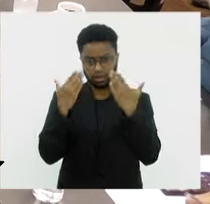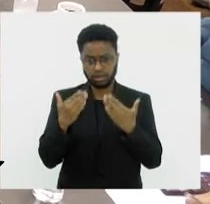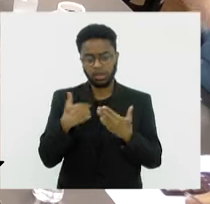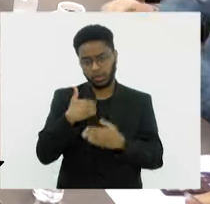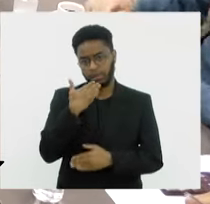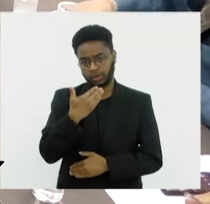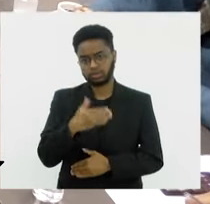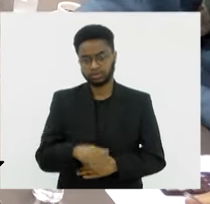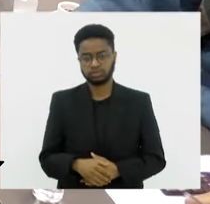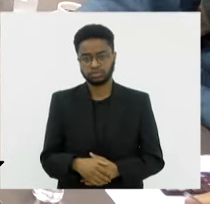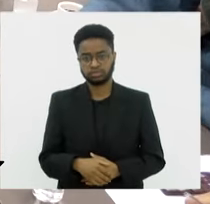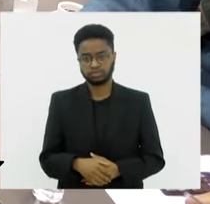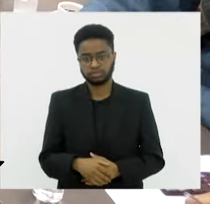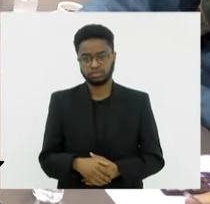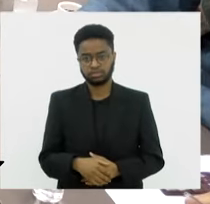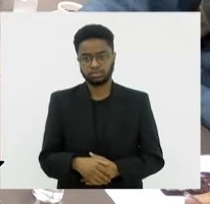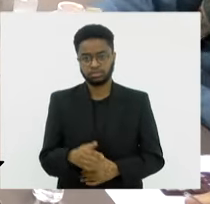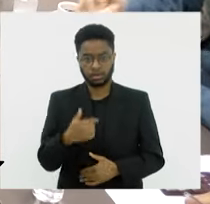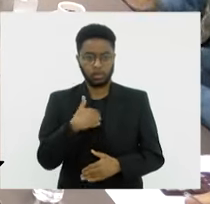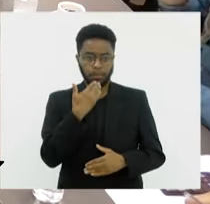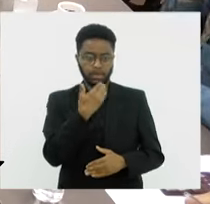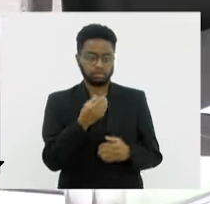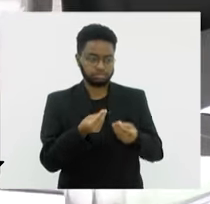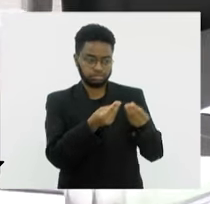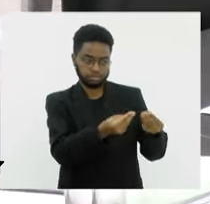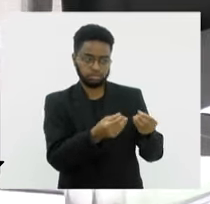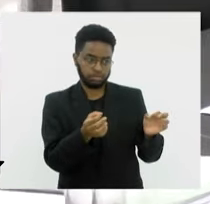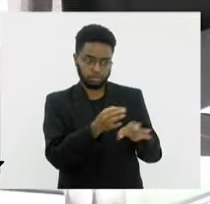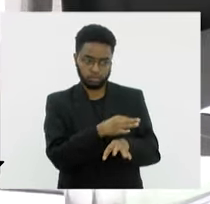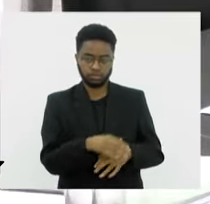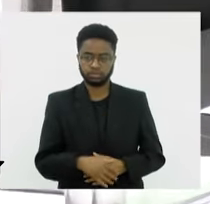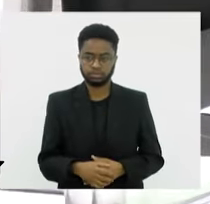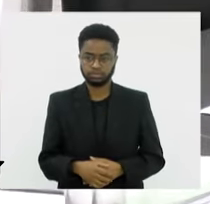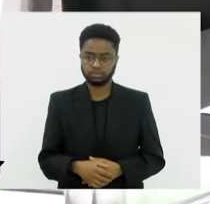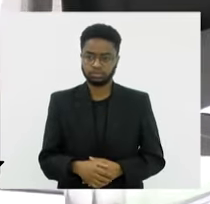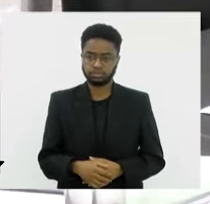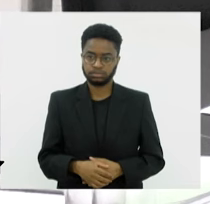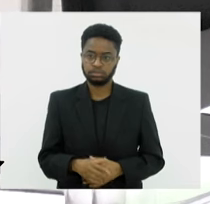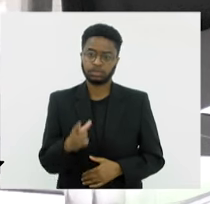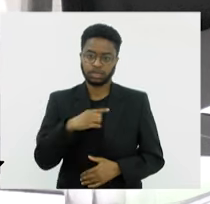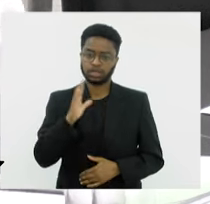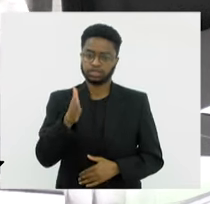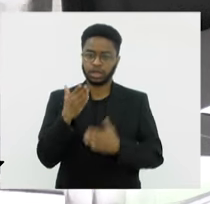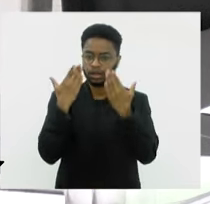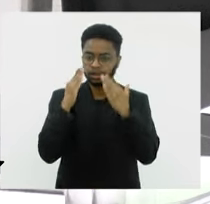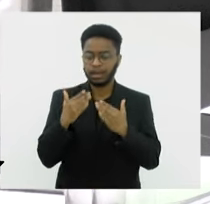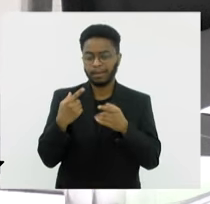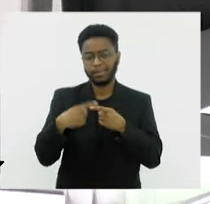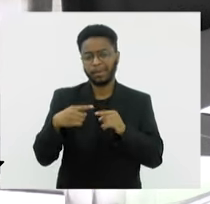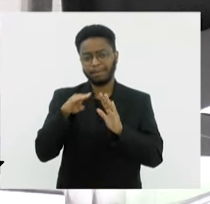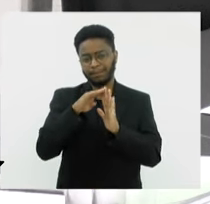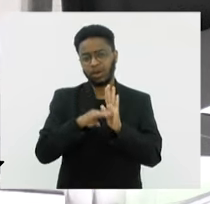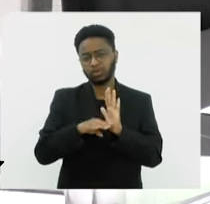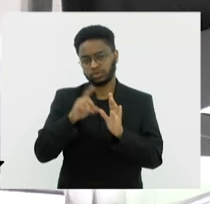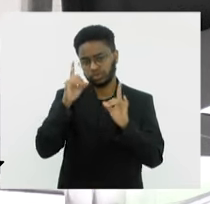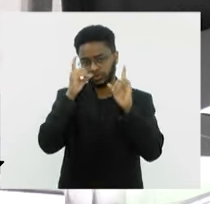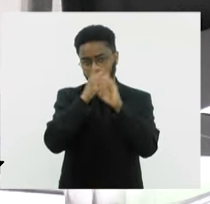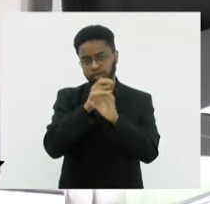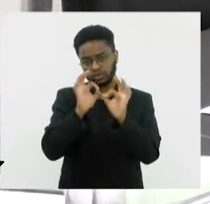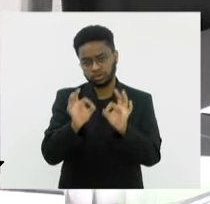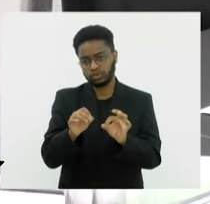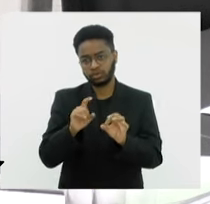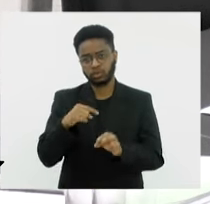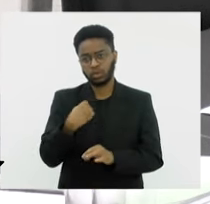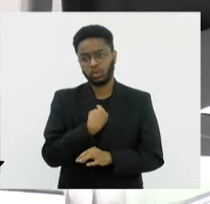pedindo vista. Serafini, à sua disposição. O projeto já tinha saído com vista, mas, de fato, a pauta é complexa. Não tem sido o nosso